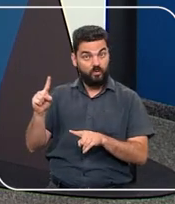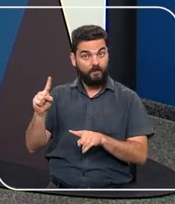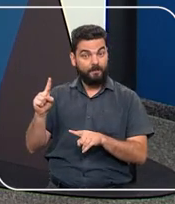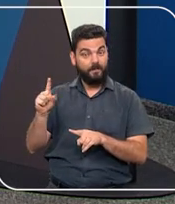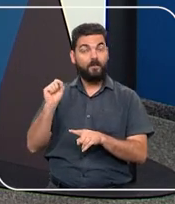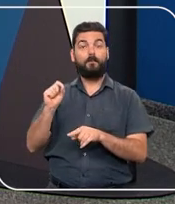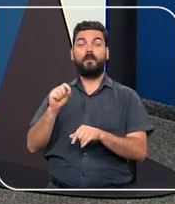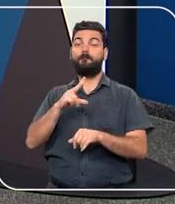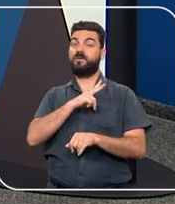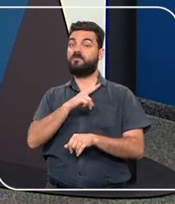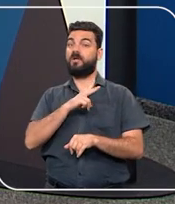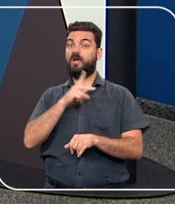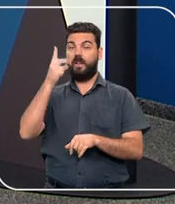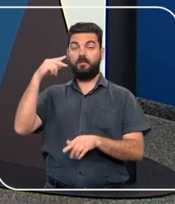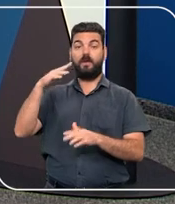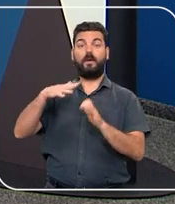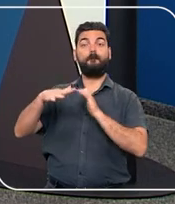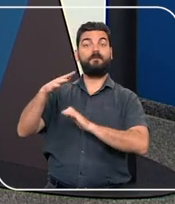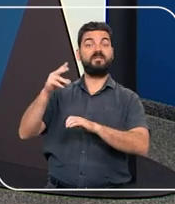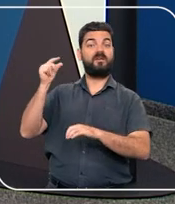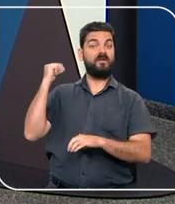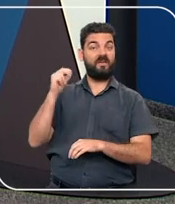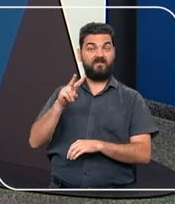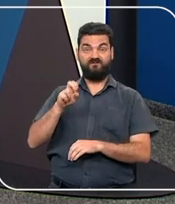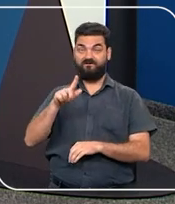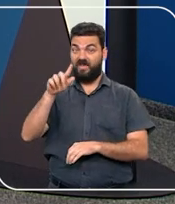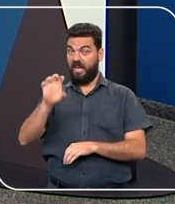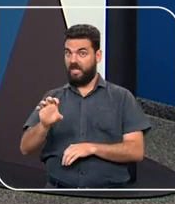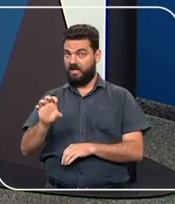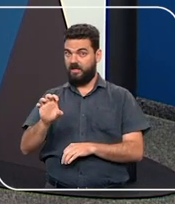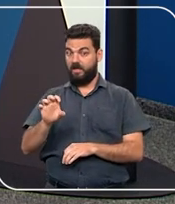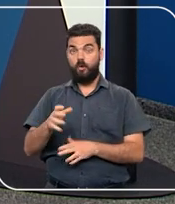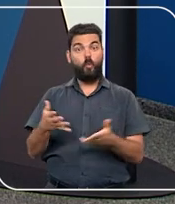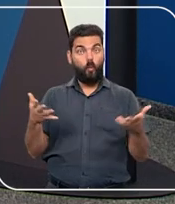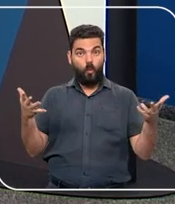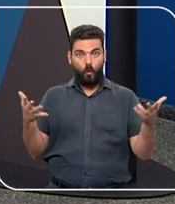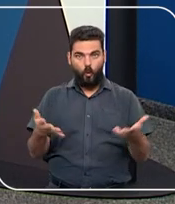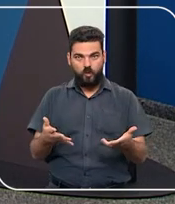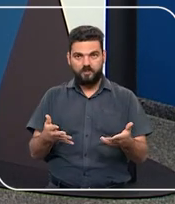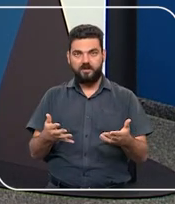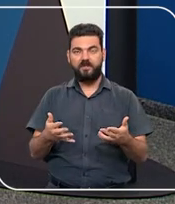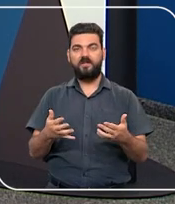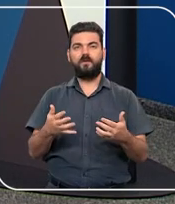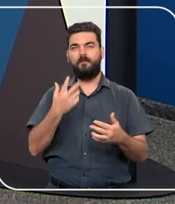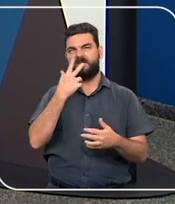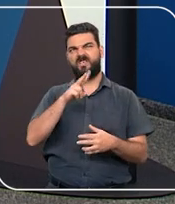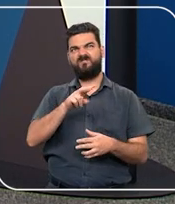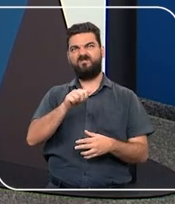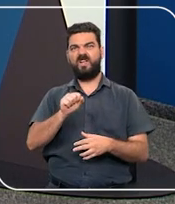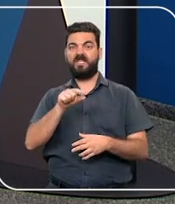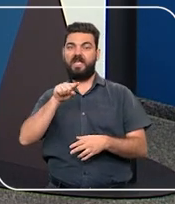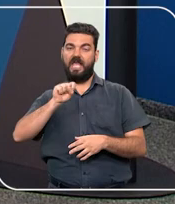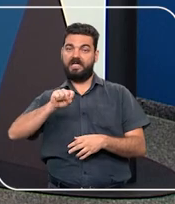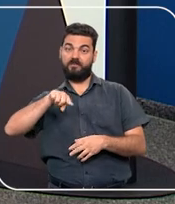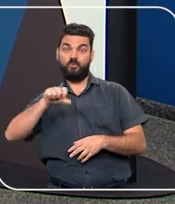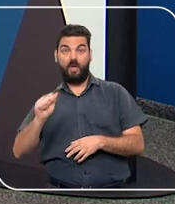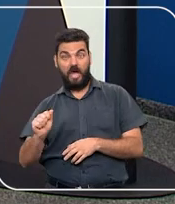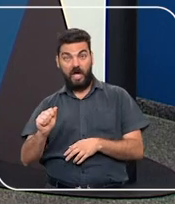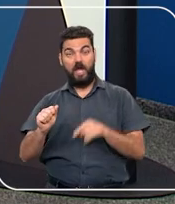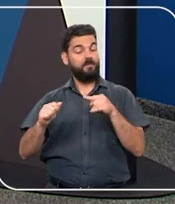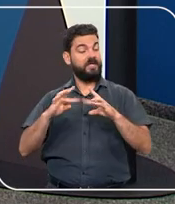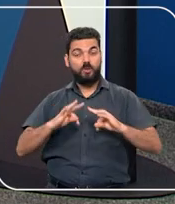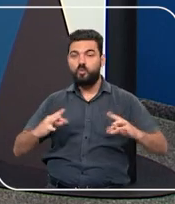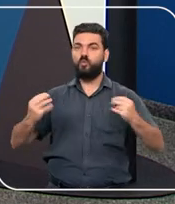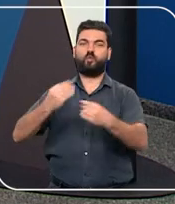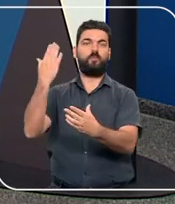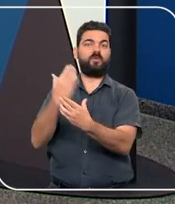ped para anular a privatização da antiga mineradora Vale do Rio Doce hoje Vale SA deve ser aplicada